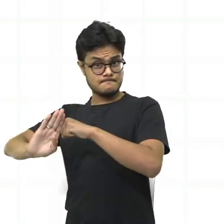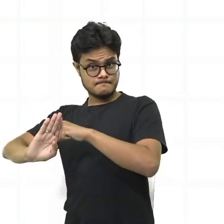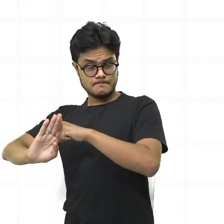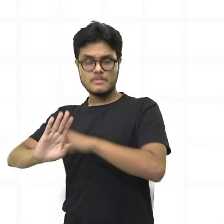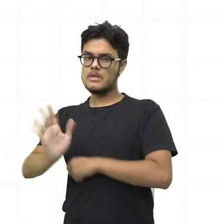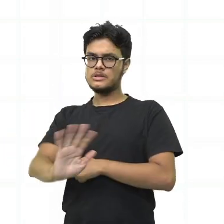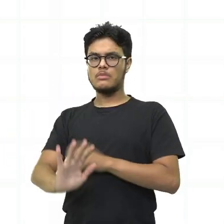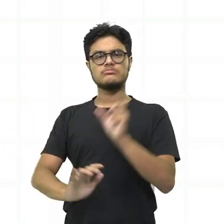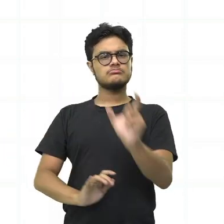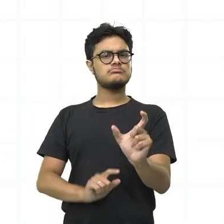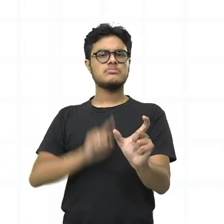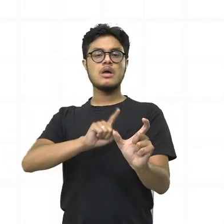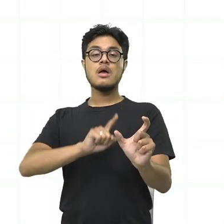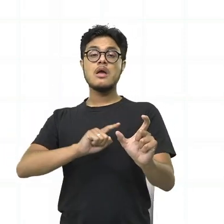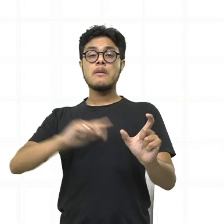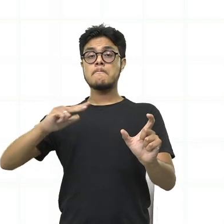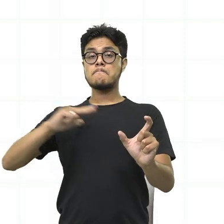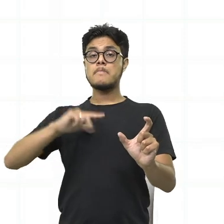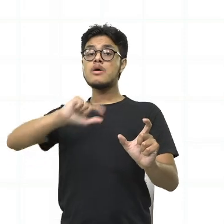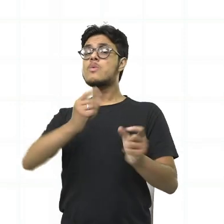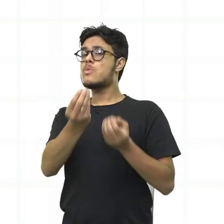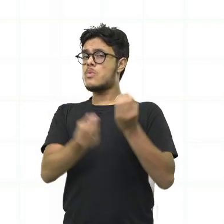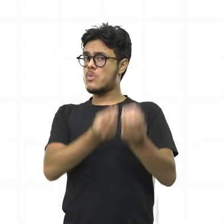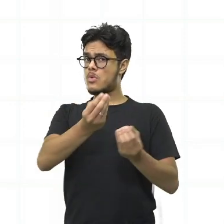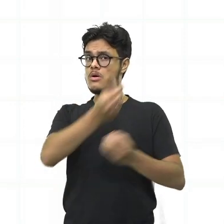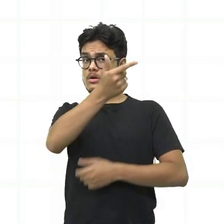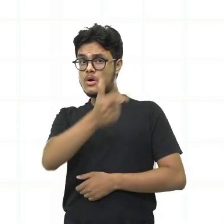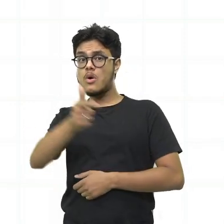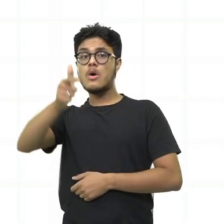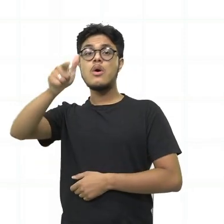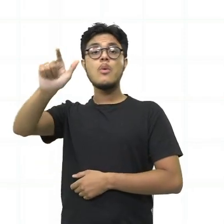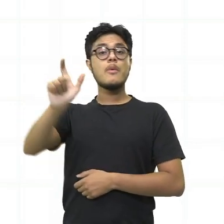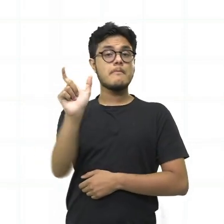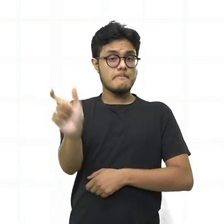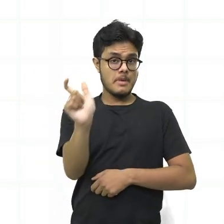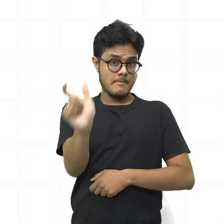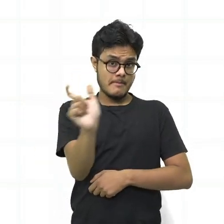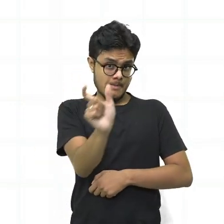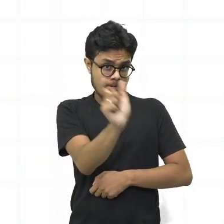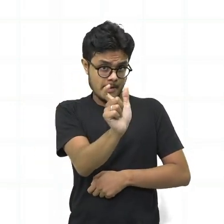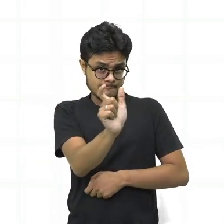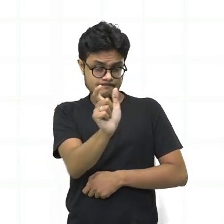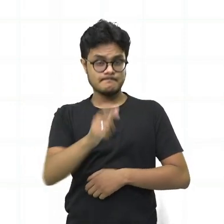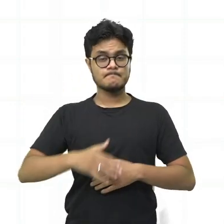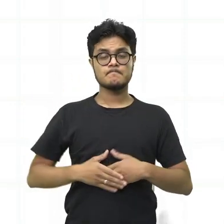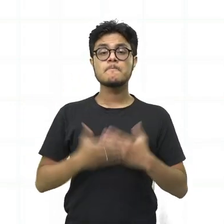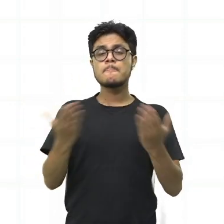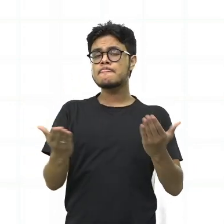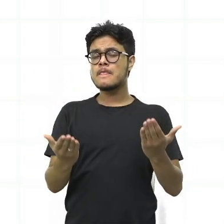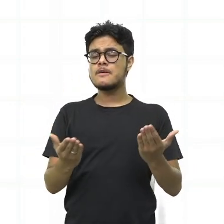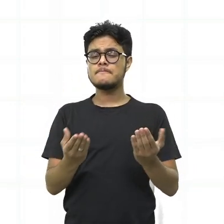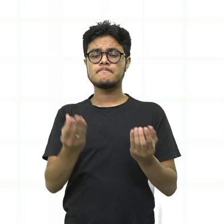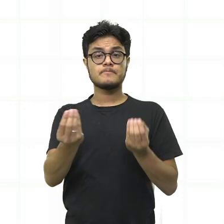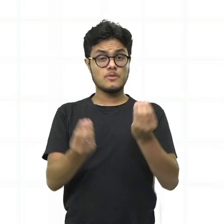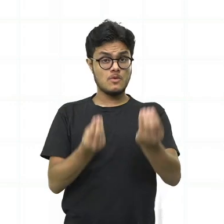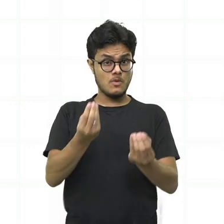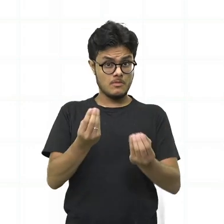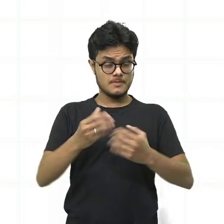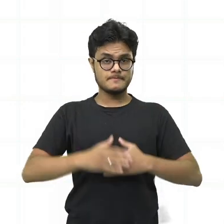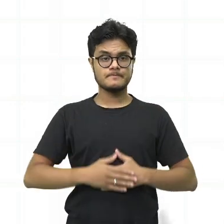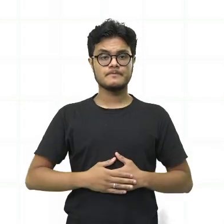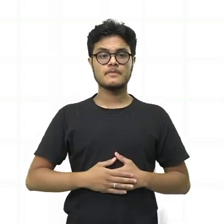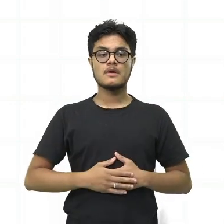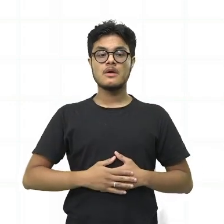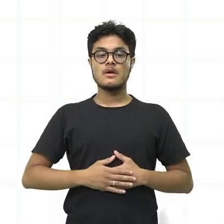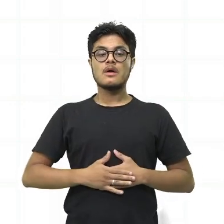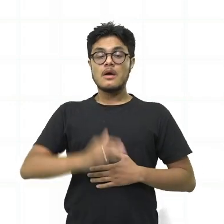tipo de substantivo costuma dar origem a outras palavras, tá? Então vejam, no primitivo, a